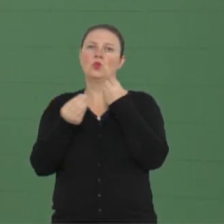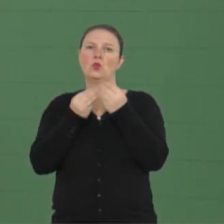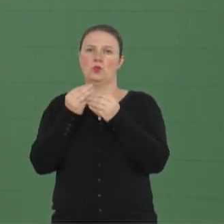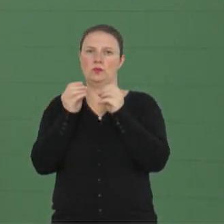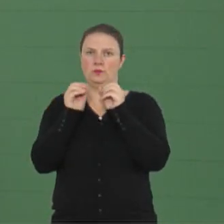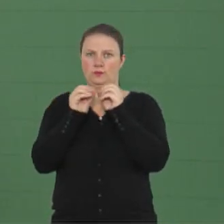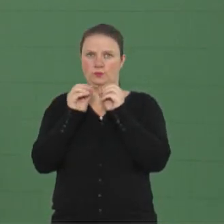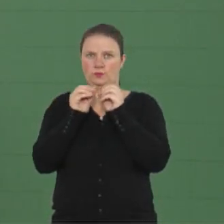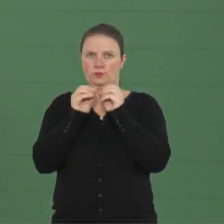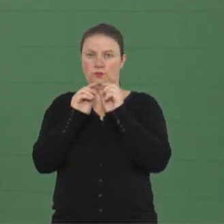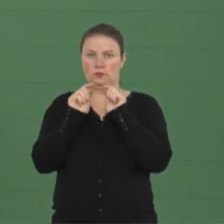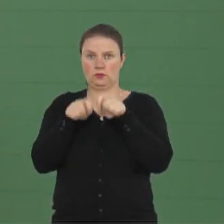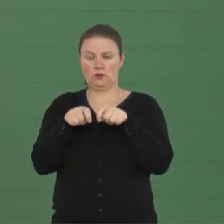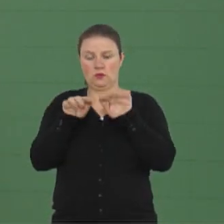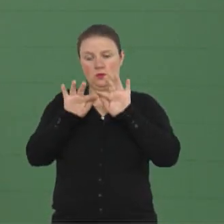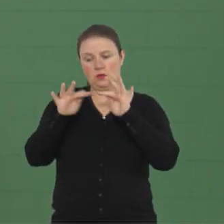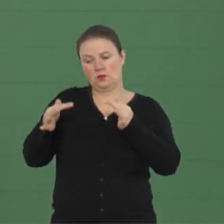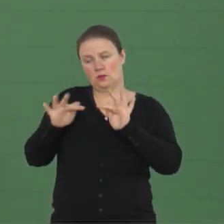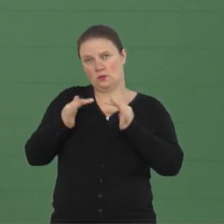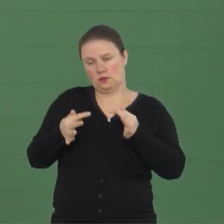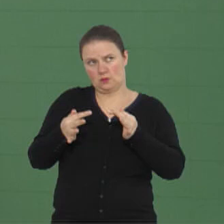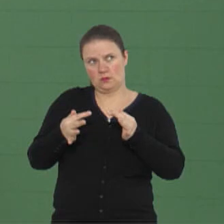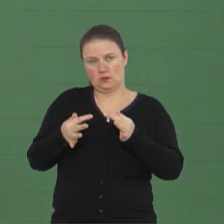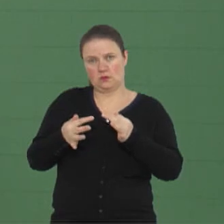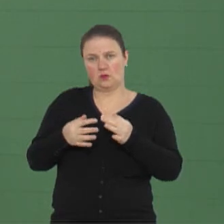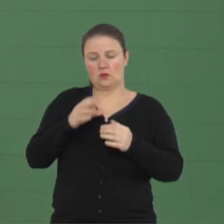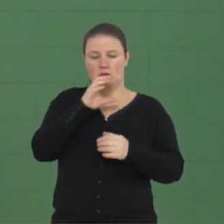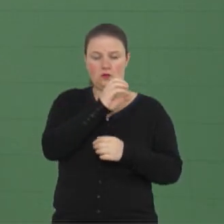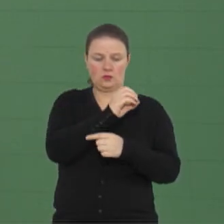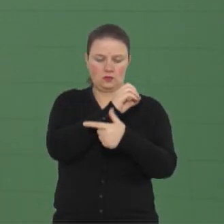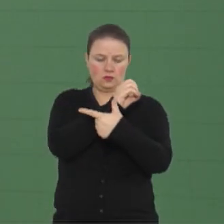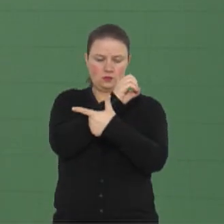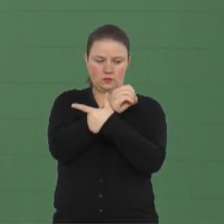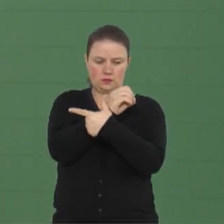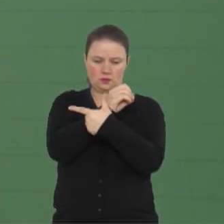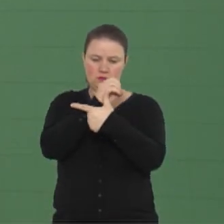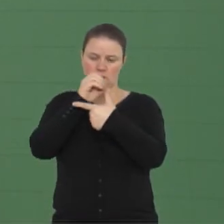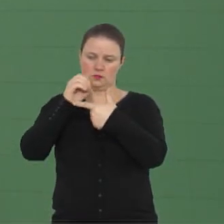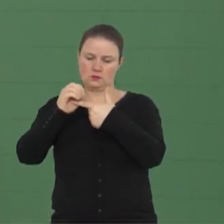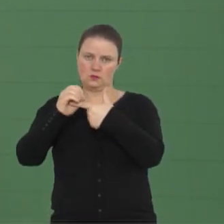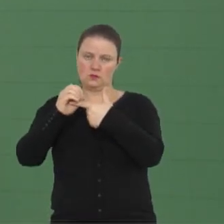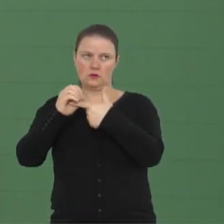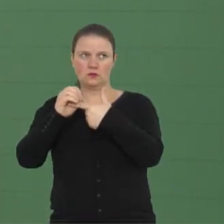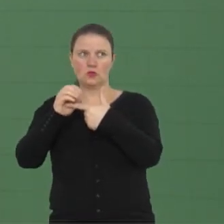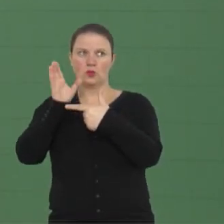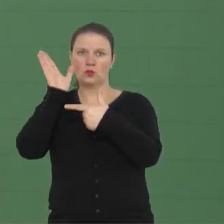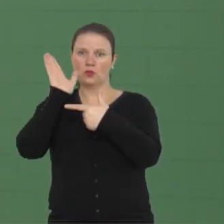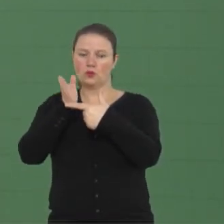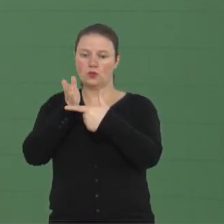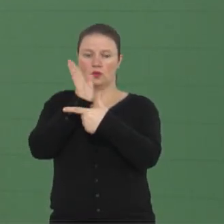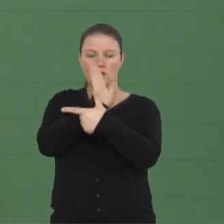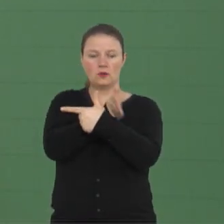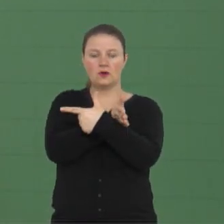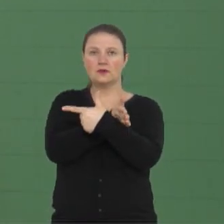cálculo, você pode simplificar os 2 zeros. Veja bem, agora não é mais 40 dividido por